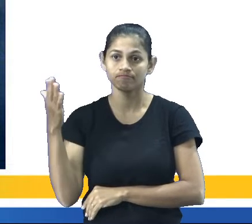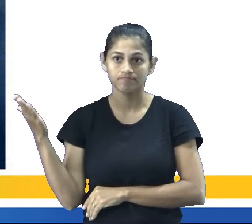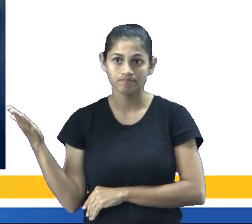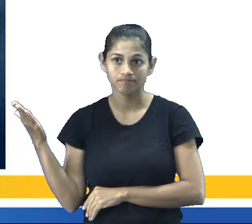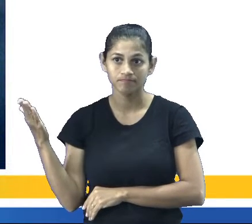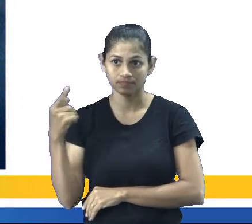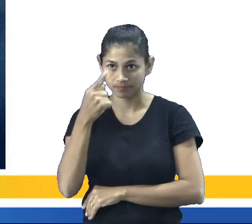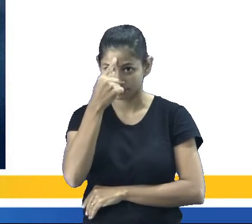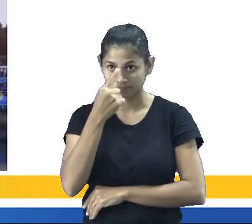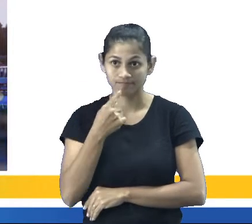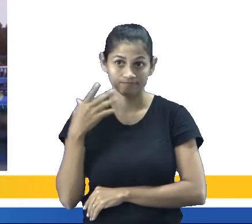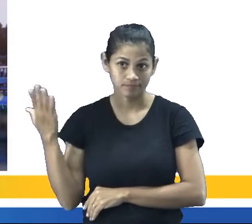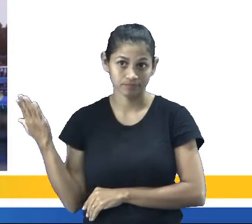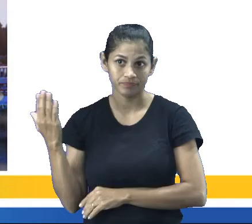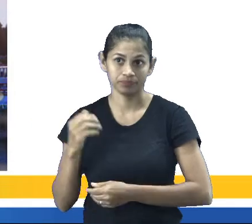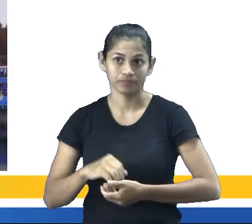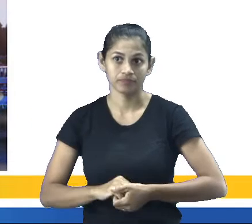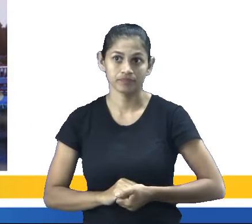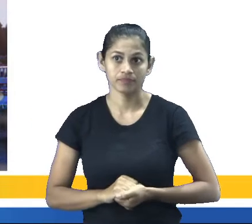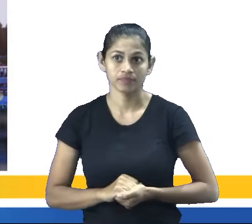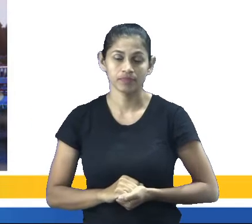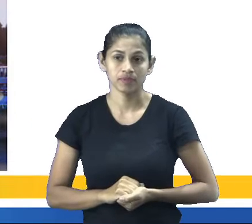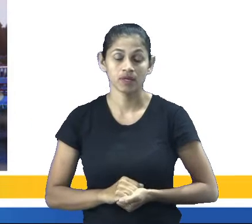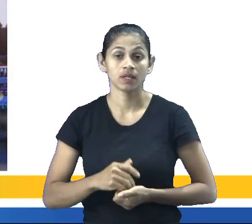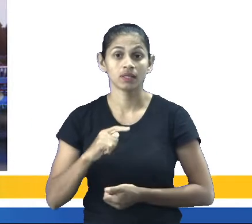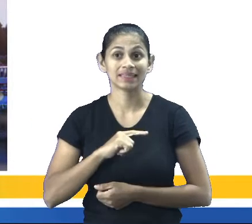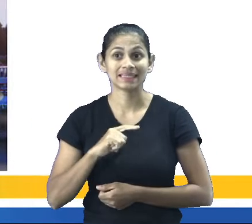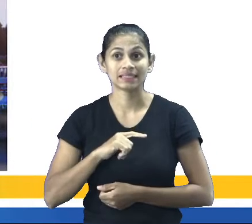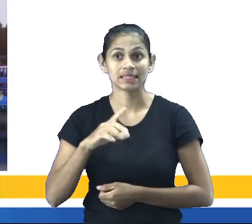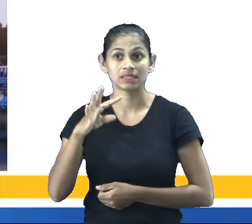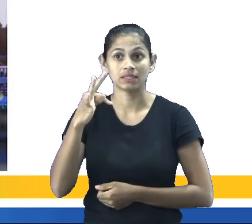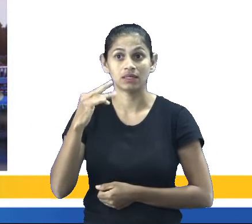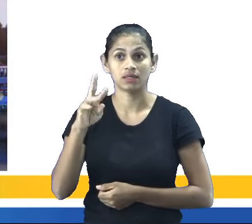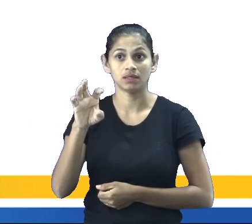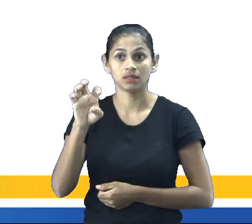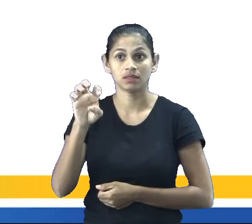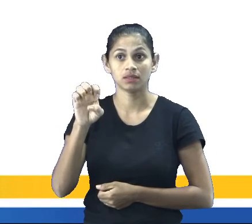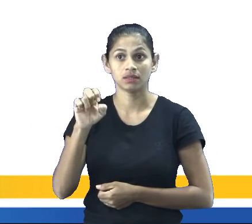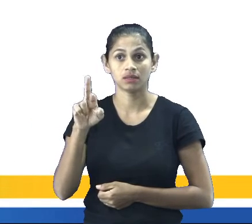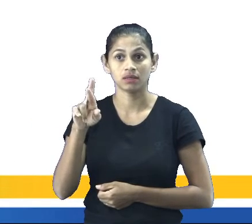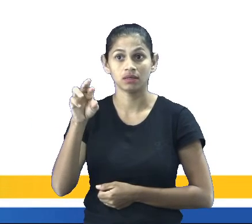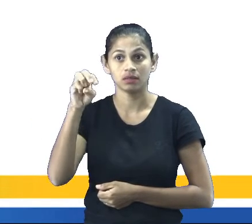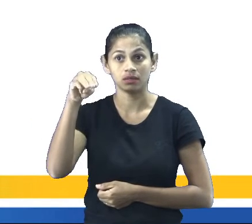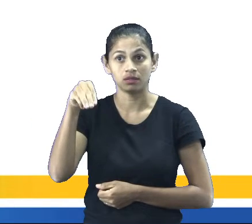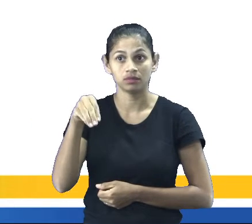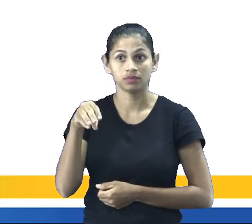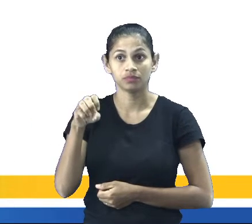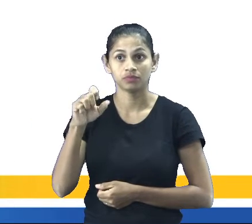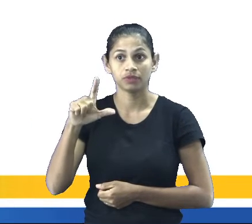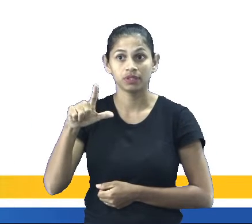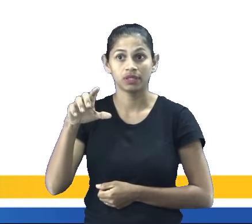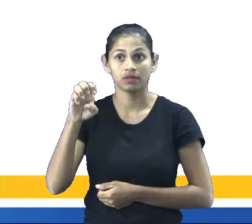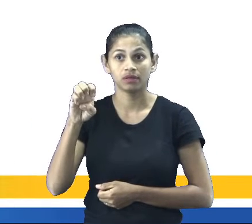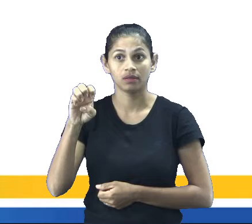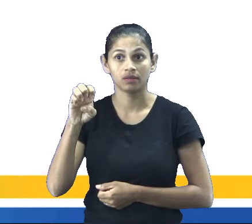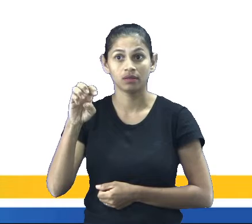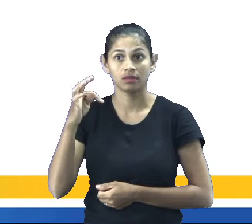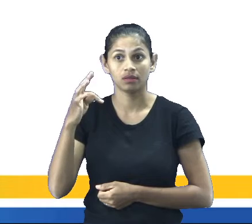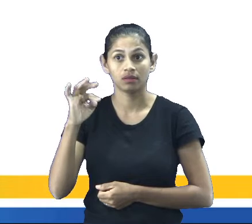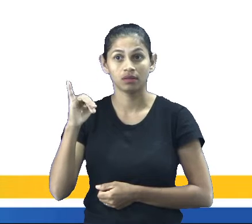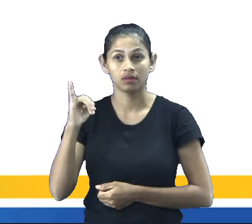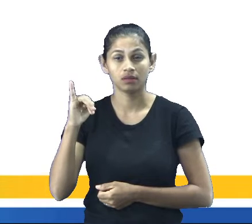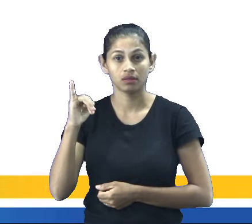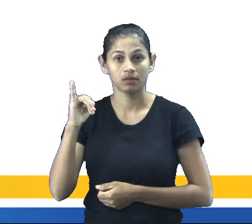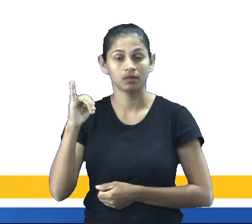aqui é o nosso exemplo de energia nuclear no Brasil. Aí a gente tem as termoelétricas, Então, as termoelétricas, elas têm um estilo de funcionamento